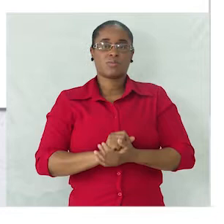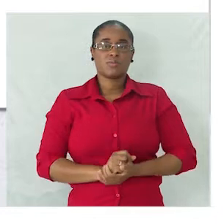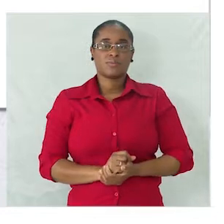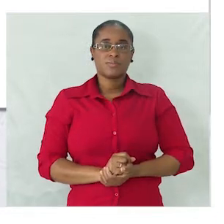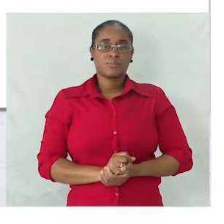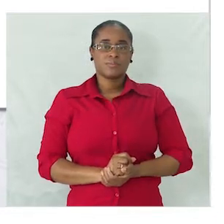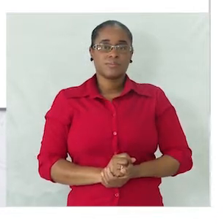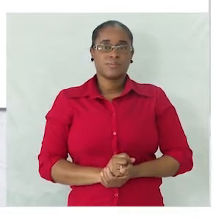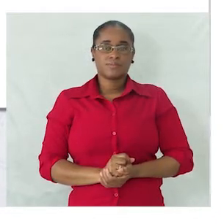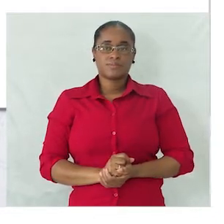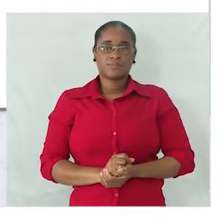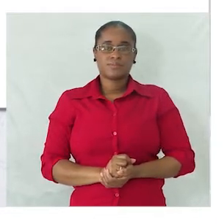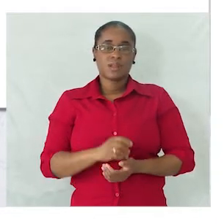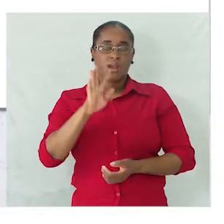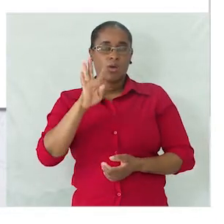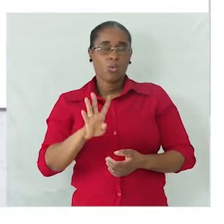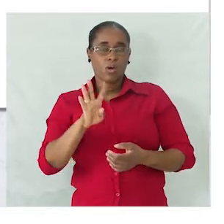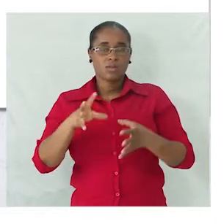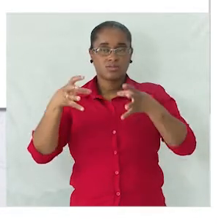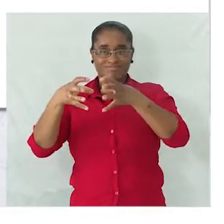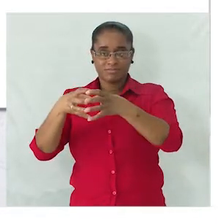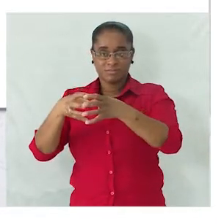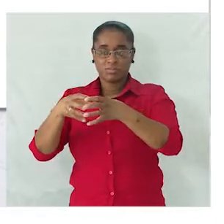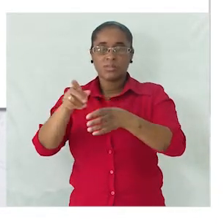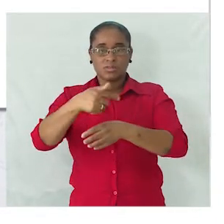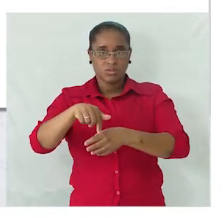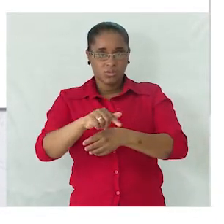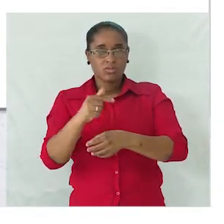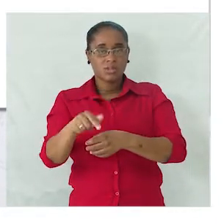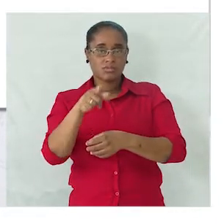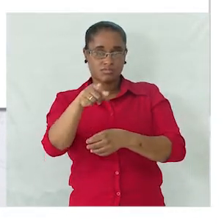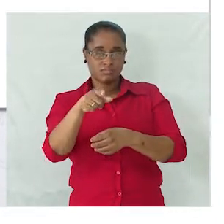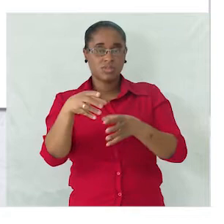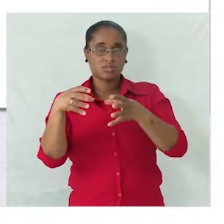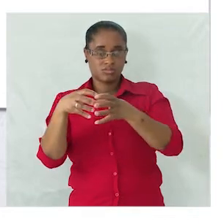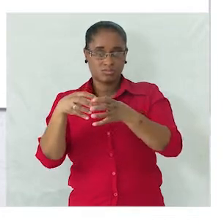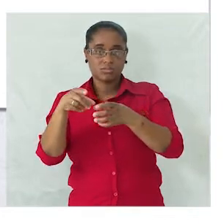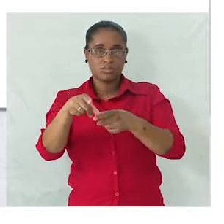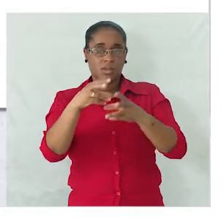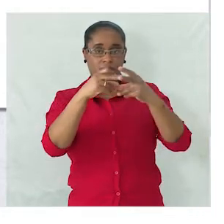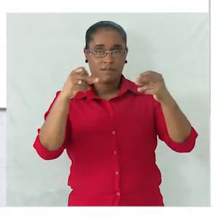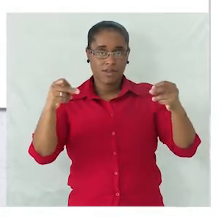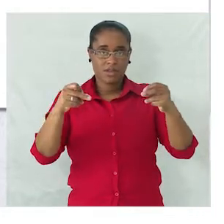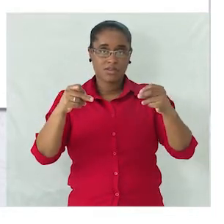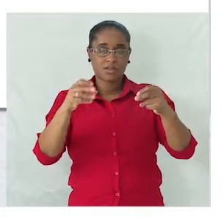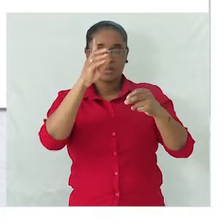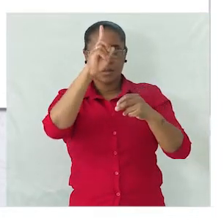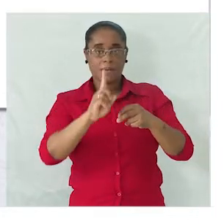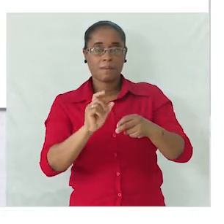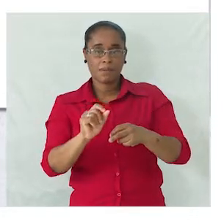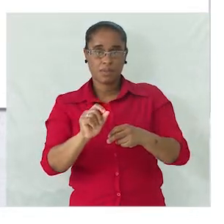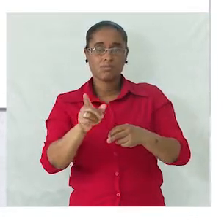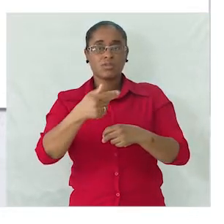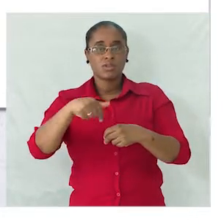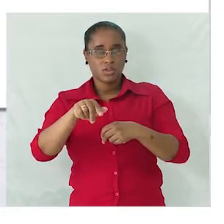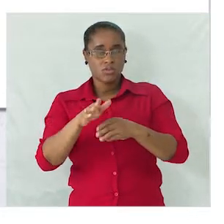interrogação. A quarta estrofe, nós temos, nesta estrofe, a frase imperativa, aquela que nós